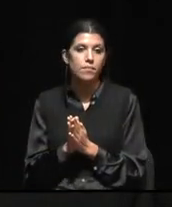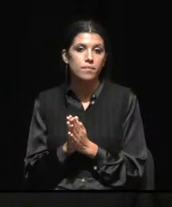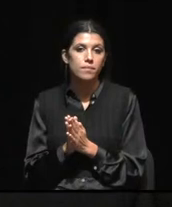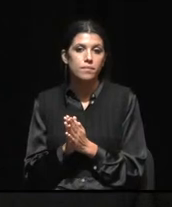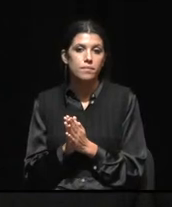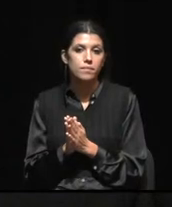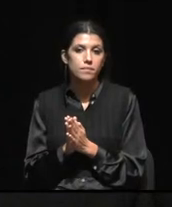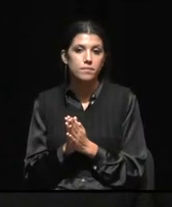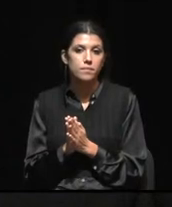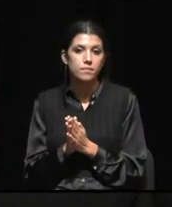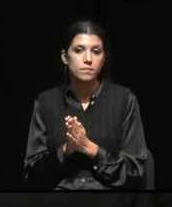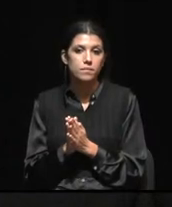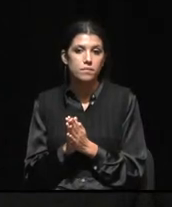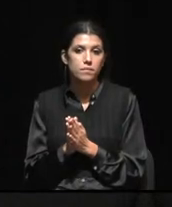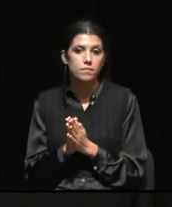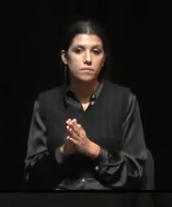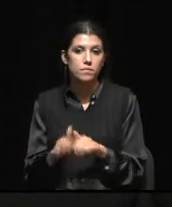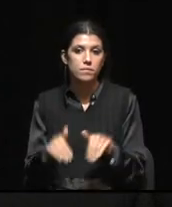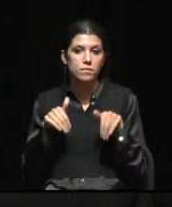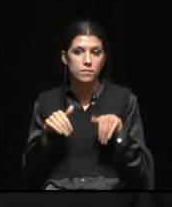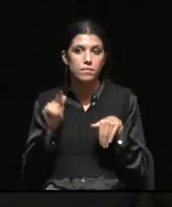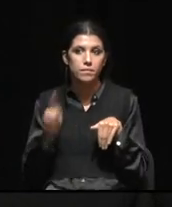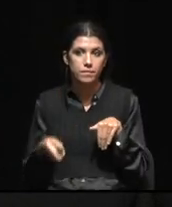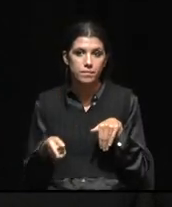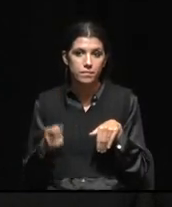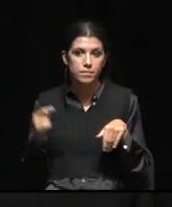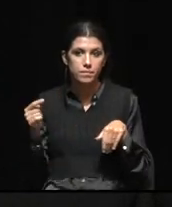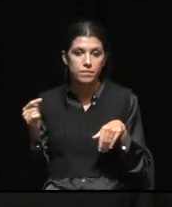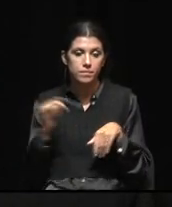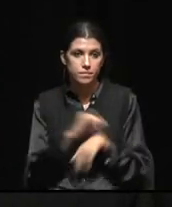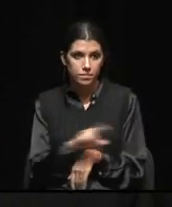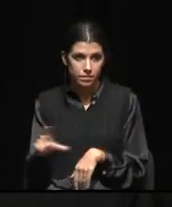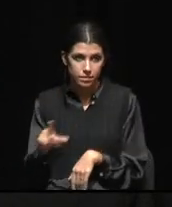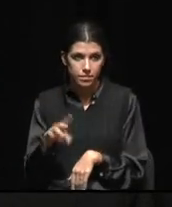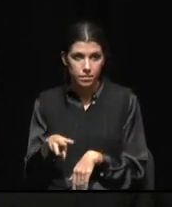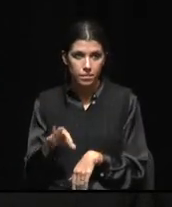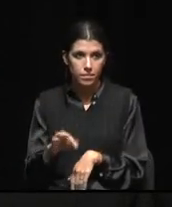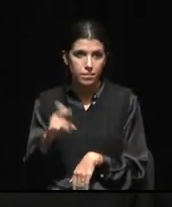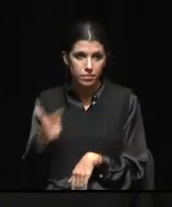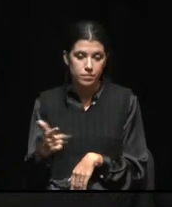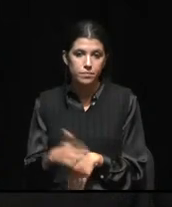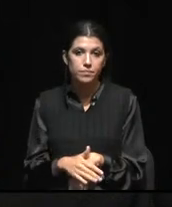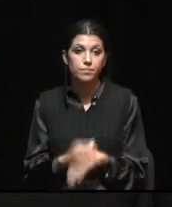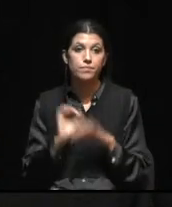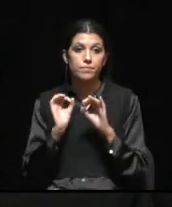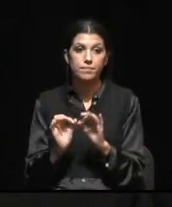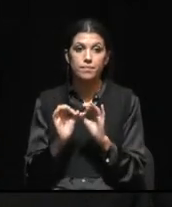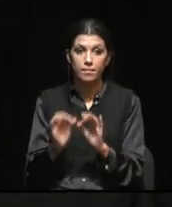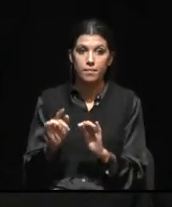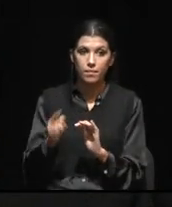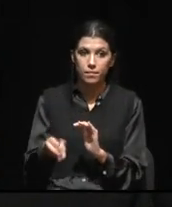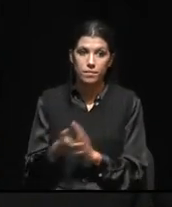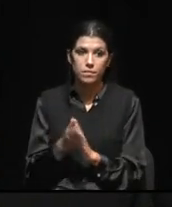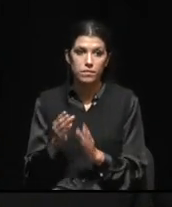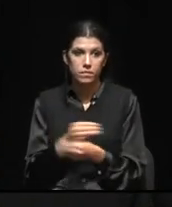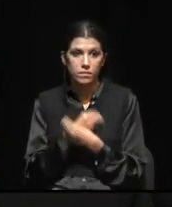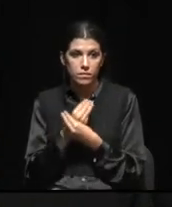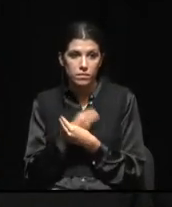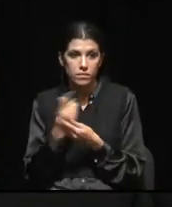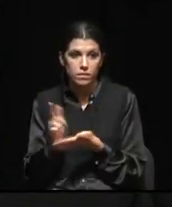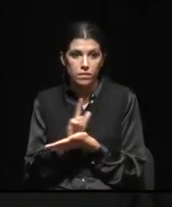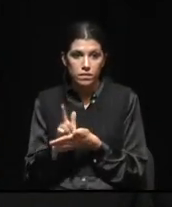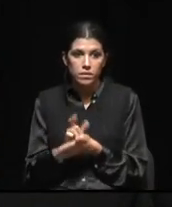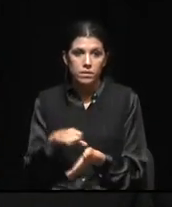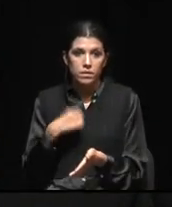CDs quem se abstém iniciativa liberal e mpt quem vota a favor bloco